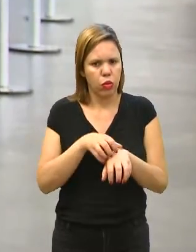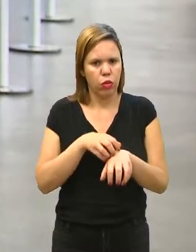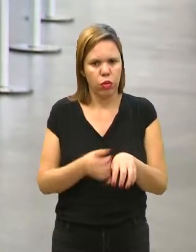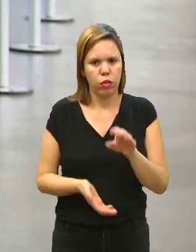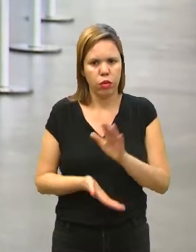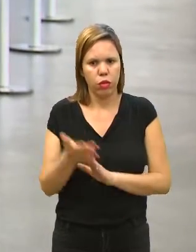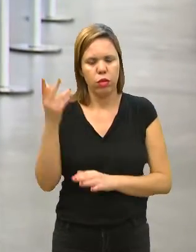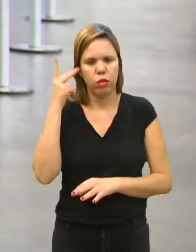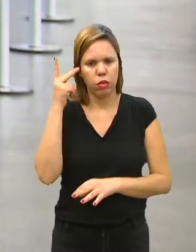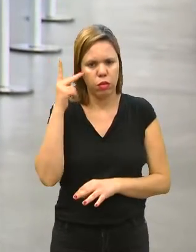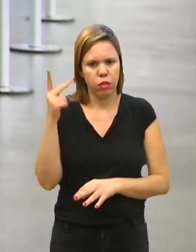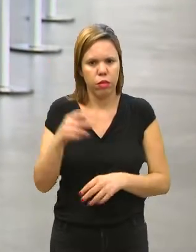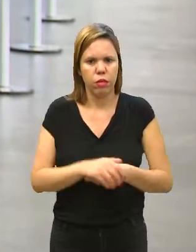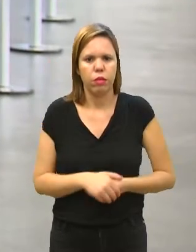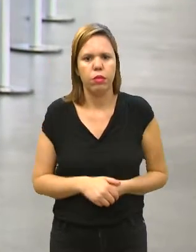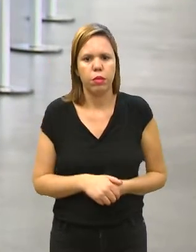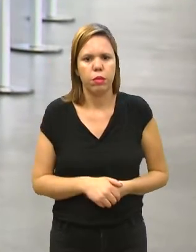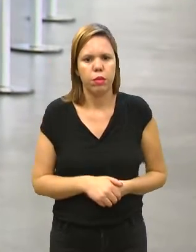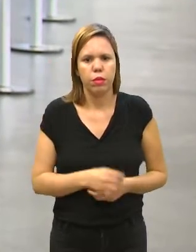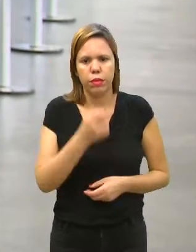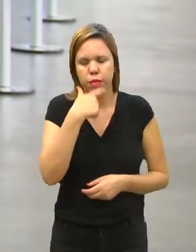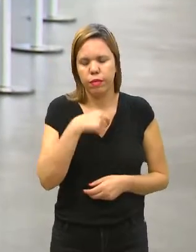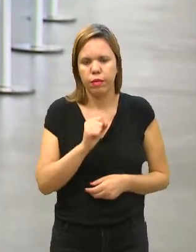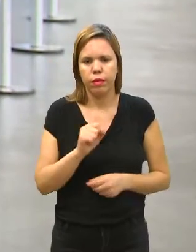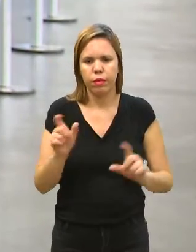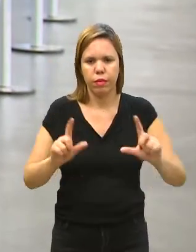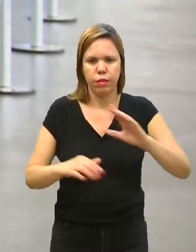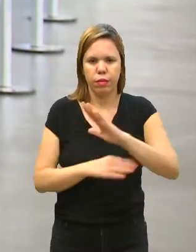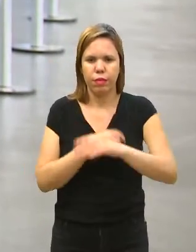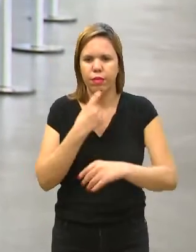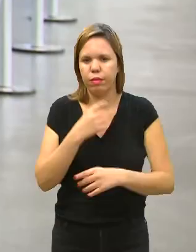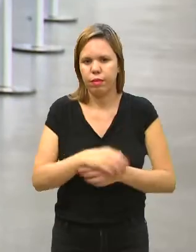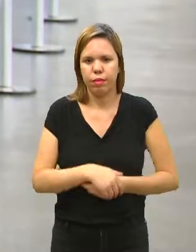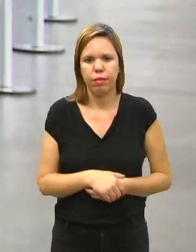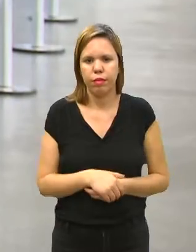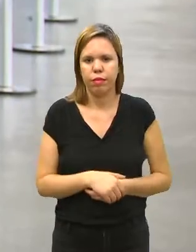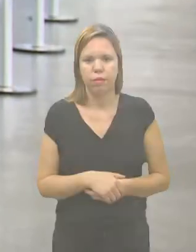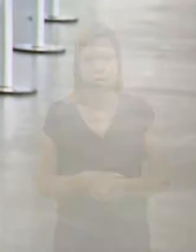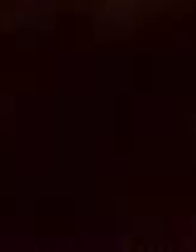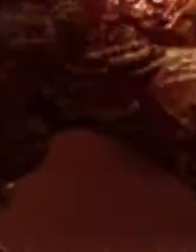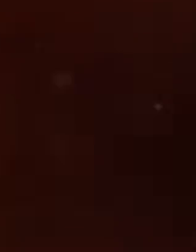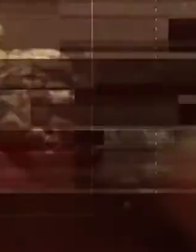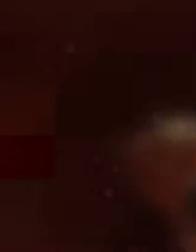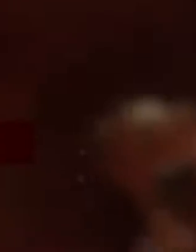para a capital paulista. Rubens Morelli para a TV Câmara Campinas.